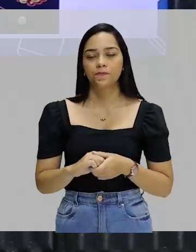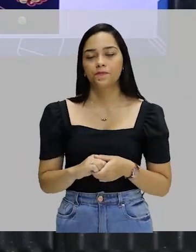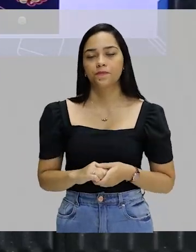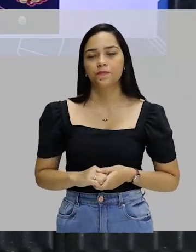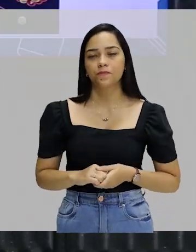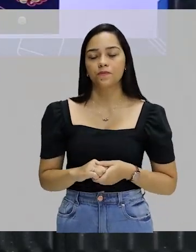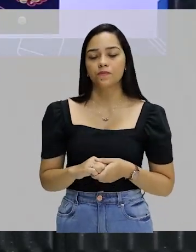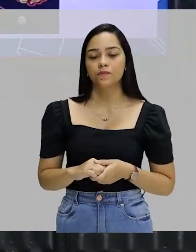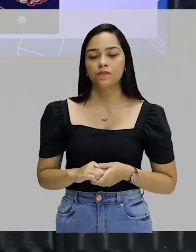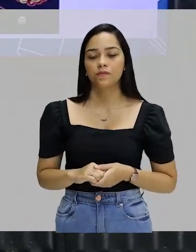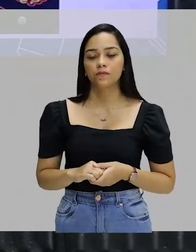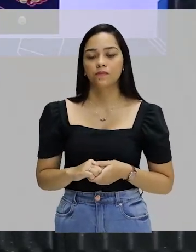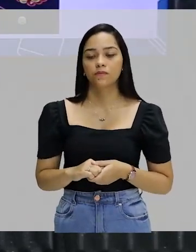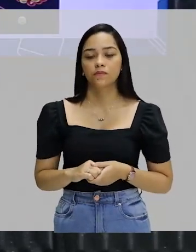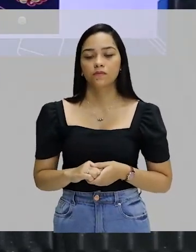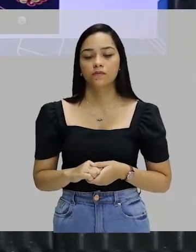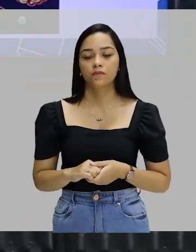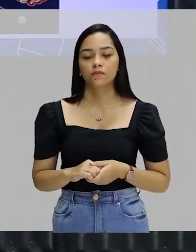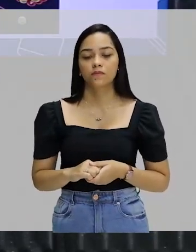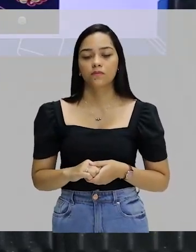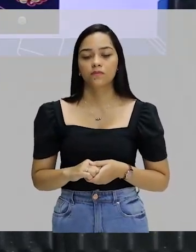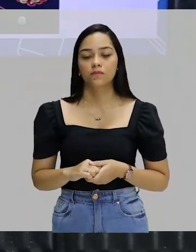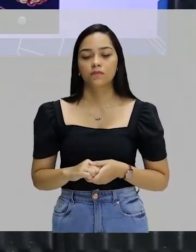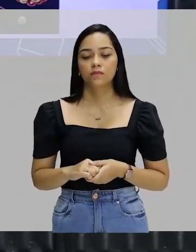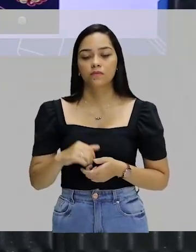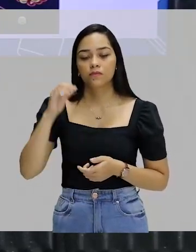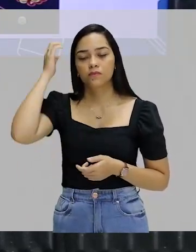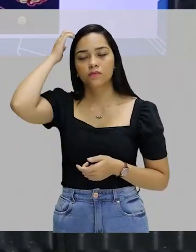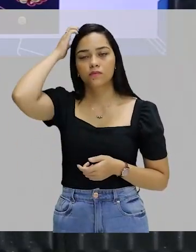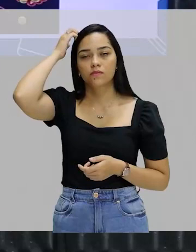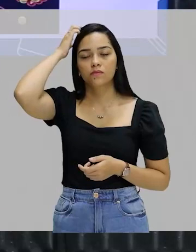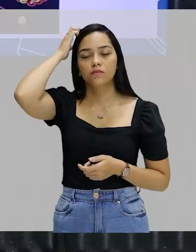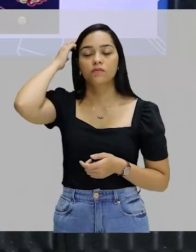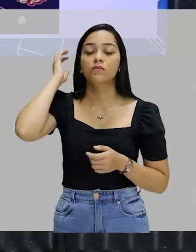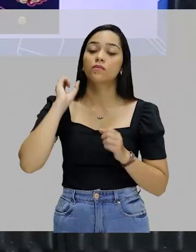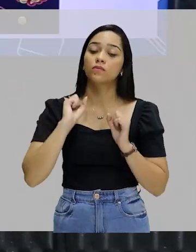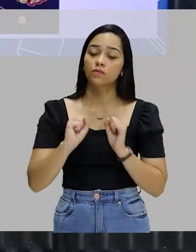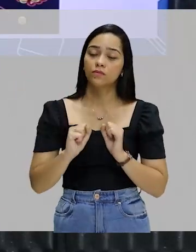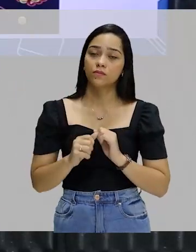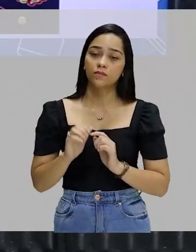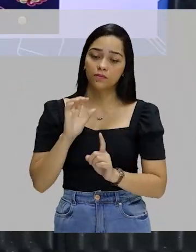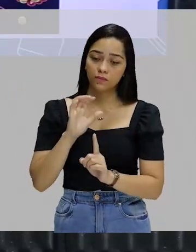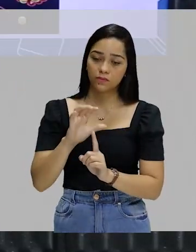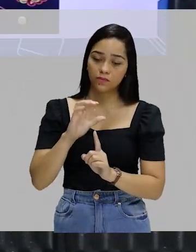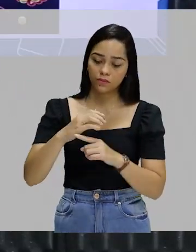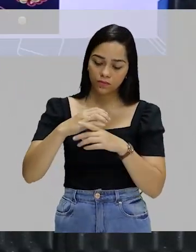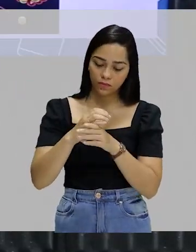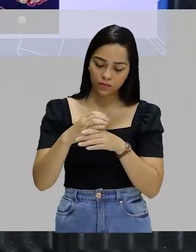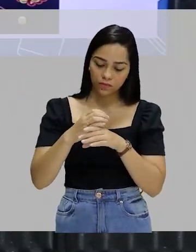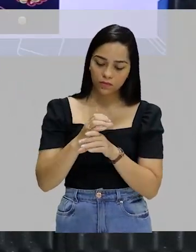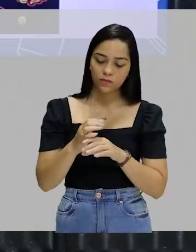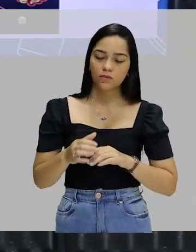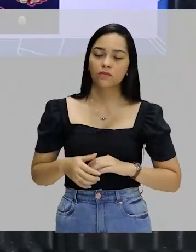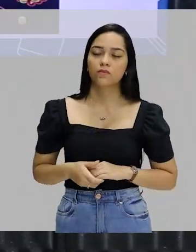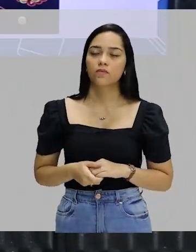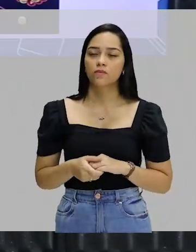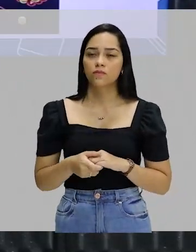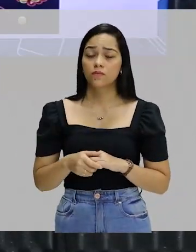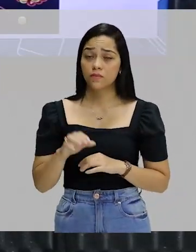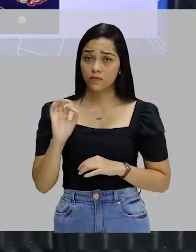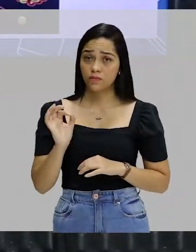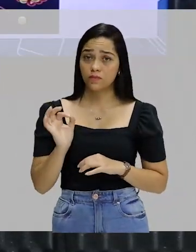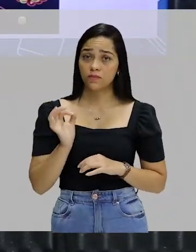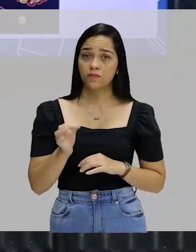isso, transmutação artificial, mas que pode ser induzida em laboratório. Tudo